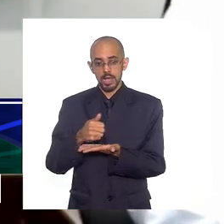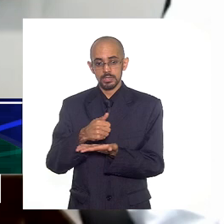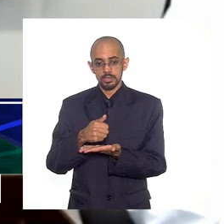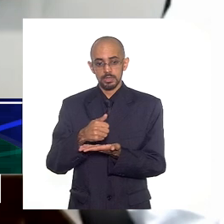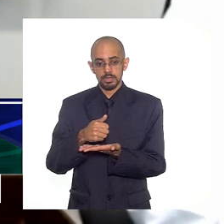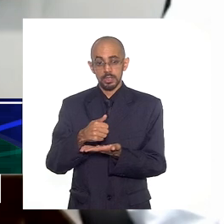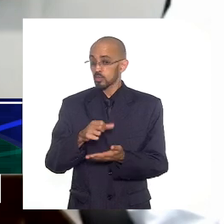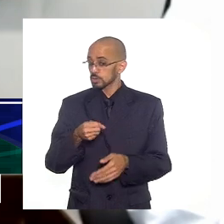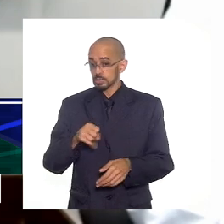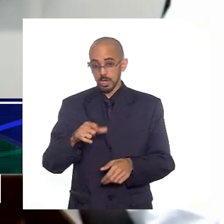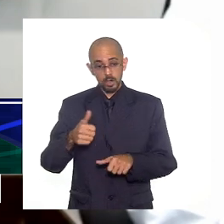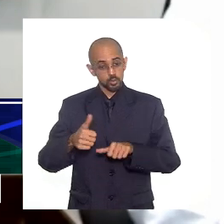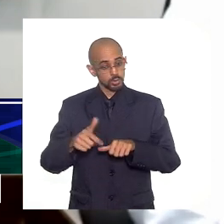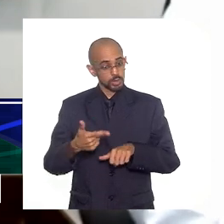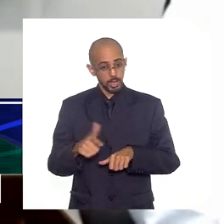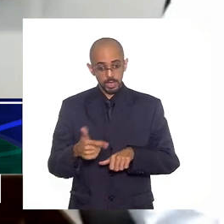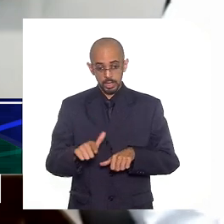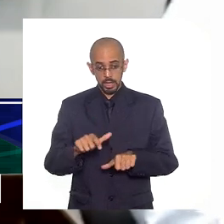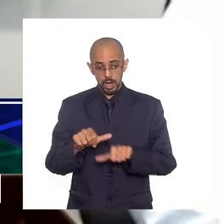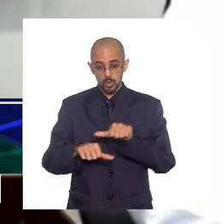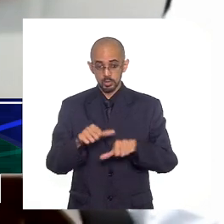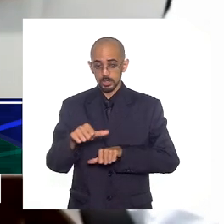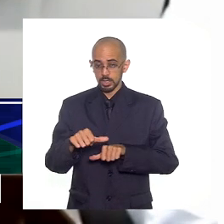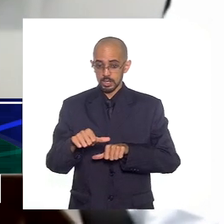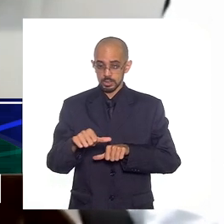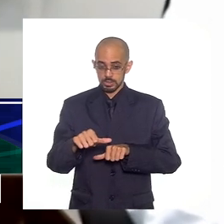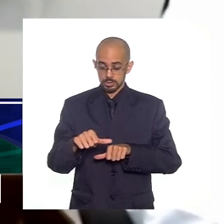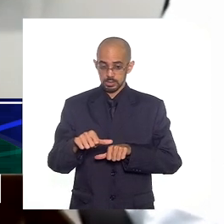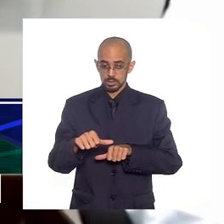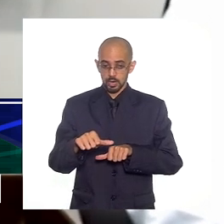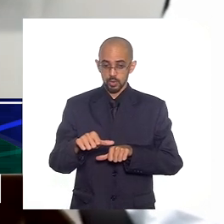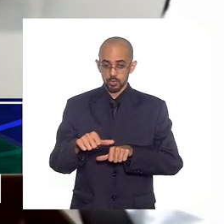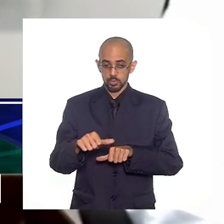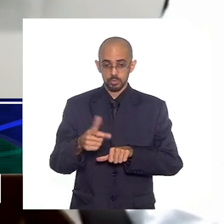ter nada para o fundo. Então, por isso que é 20 e 21.